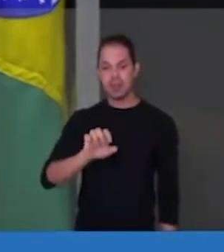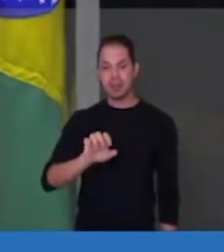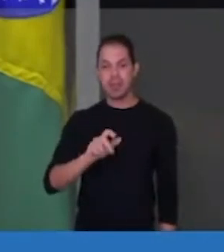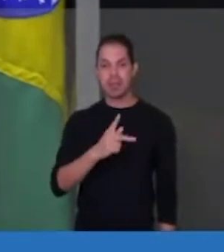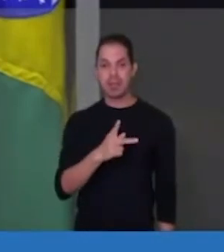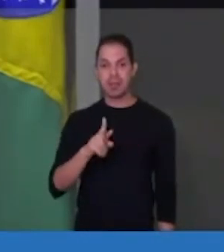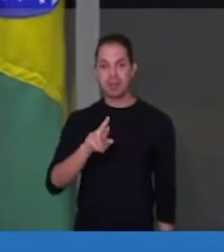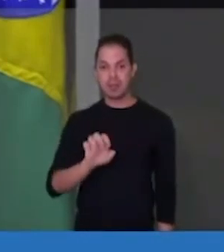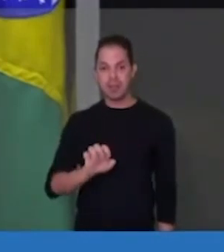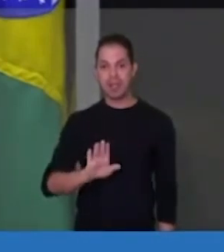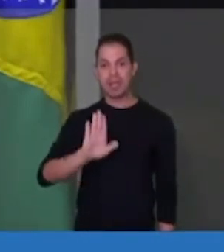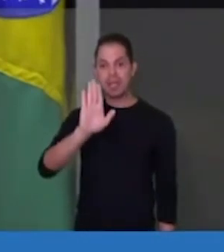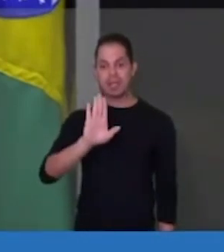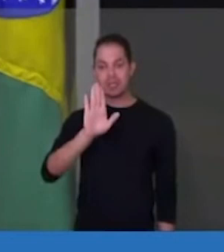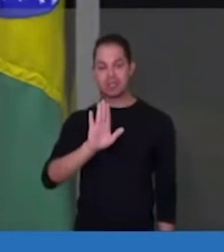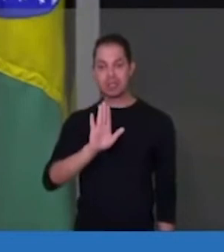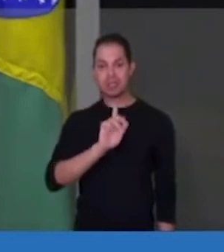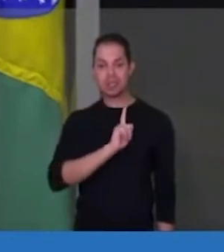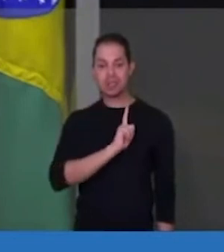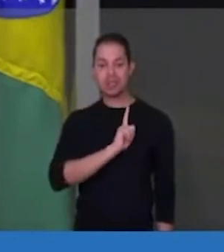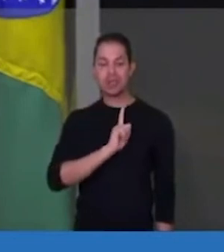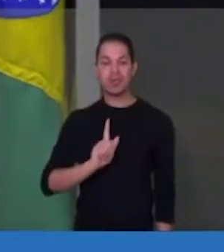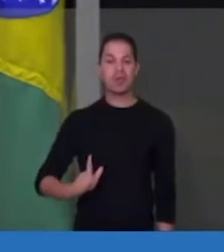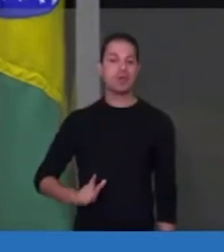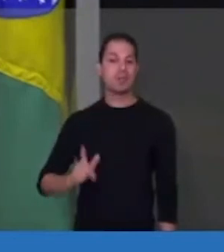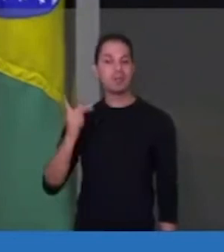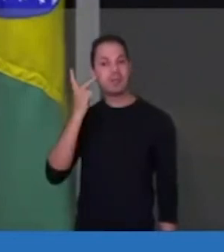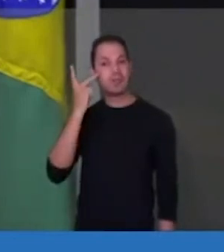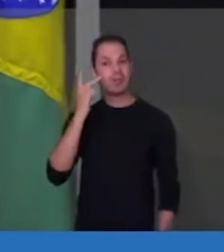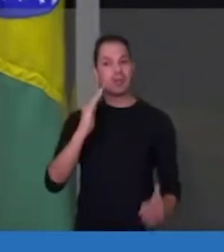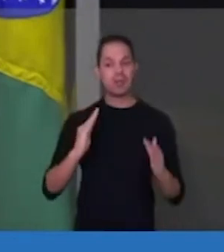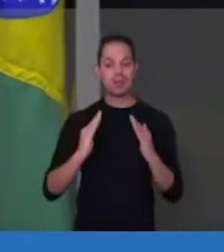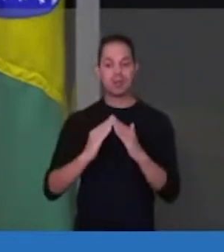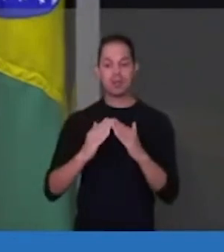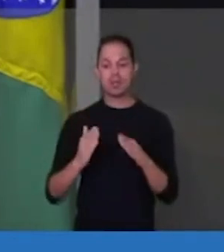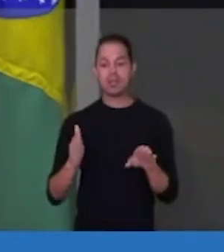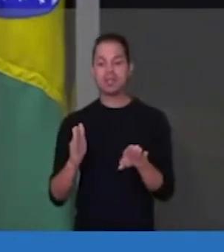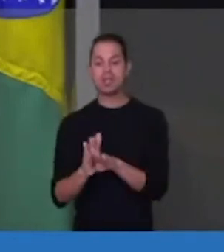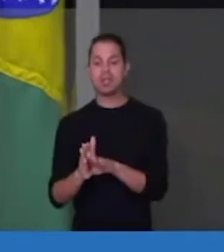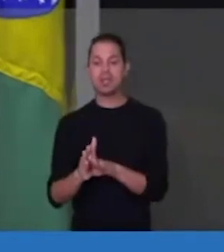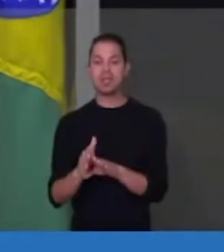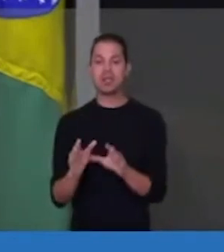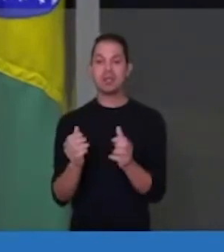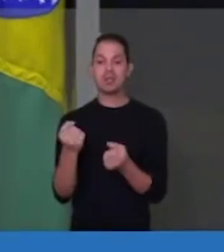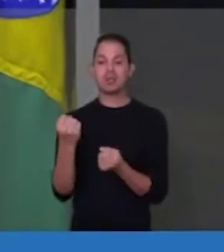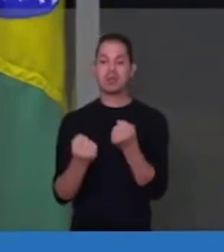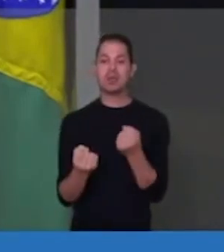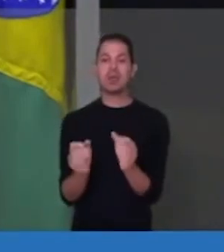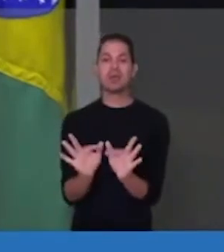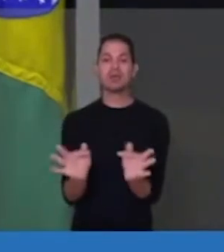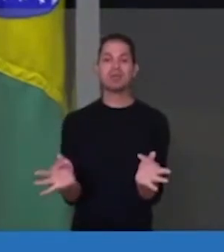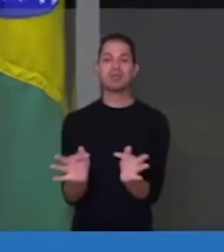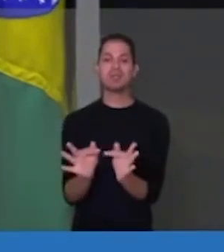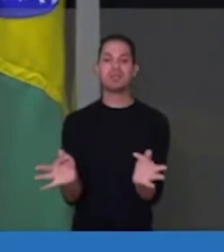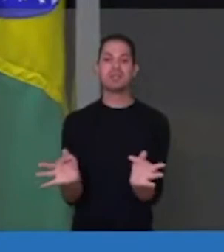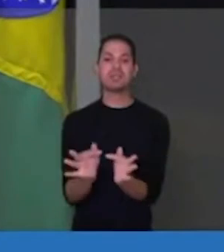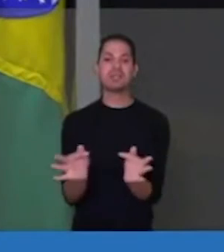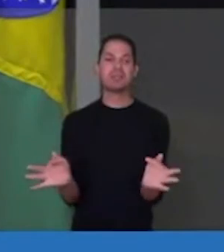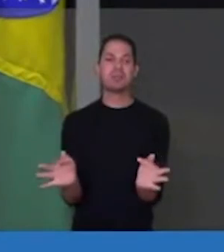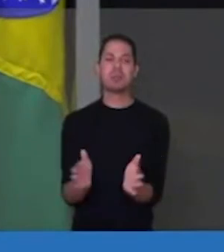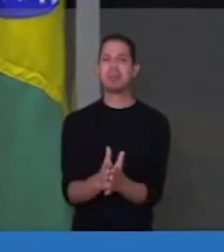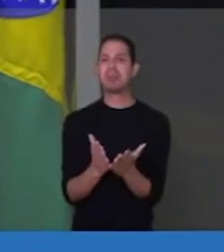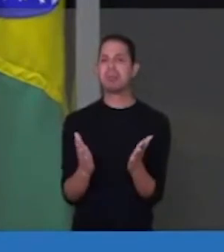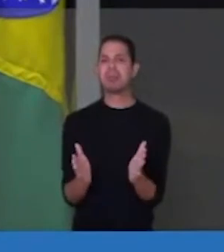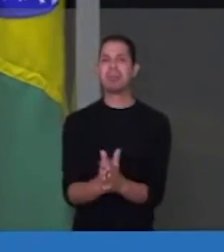de São Paulo, chegando na casa da sua vice de Celta. Olha que homem humilde, homem humilde, gente.